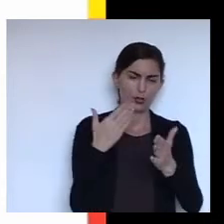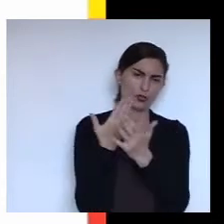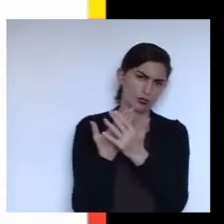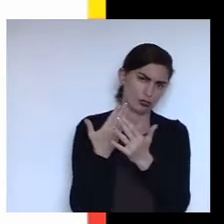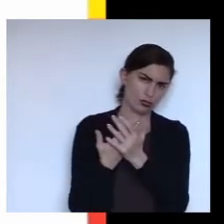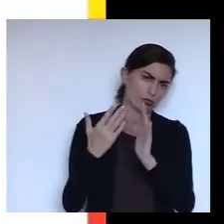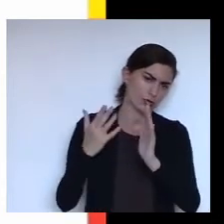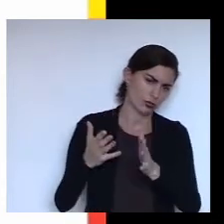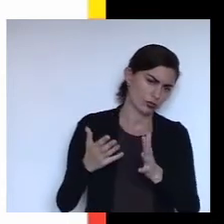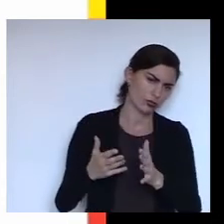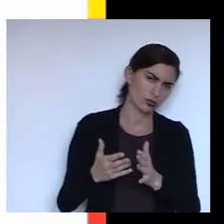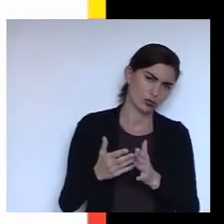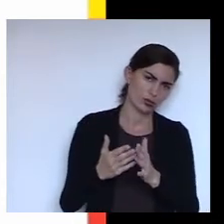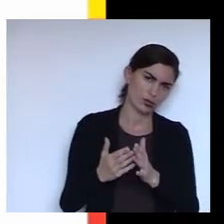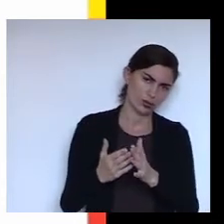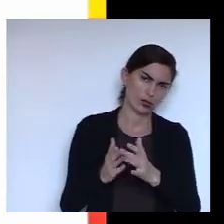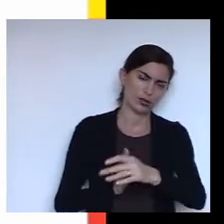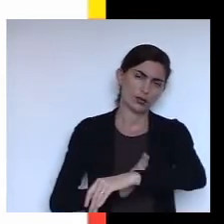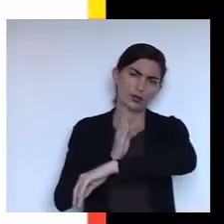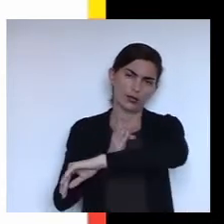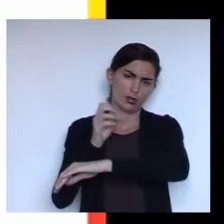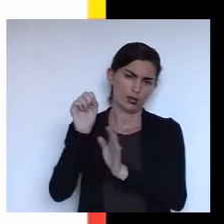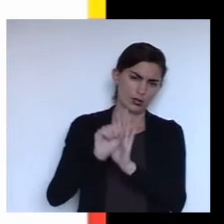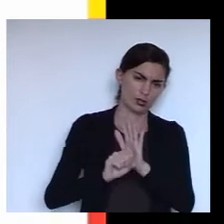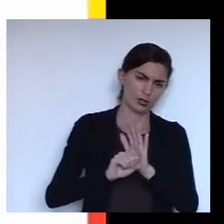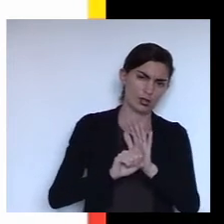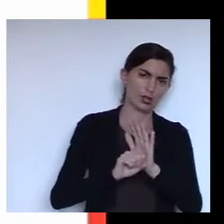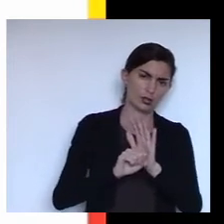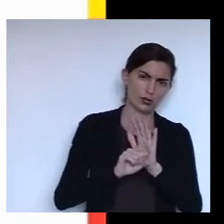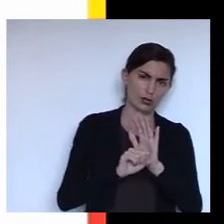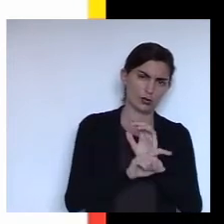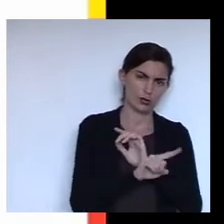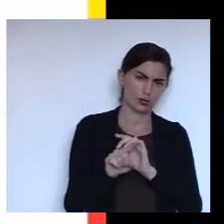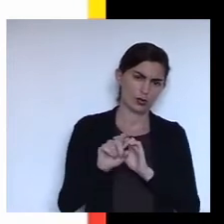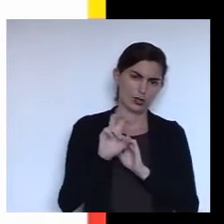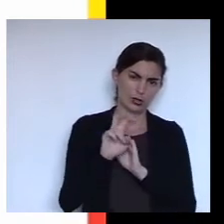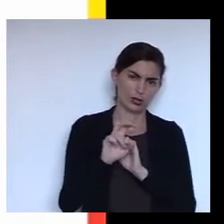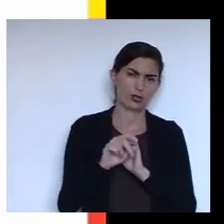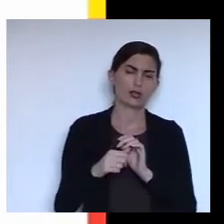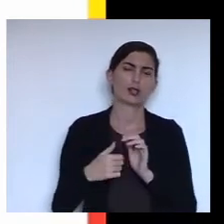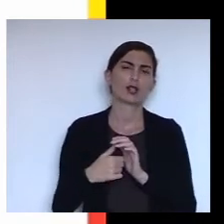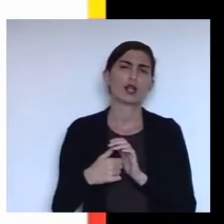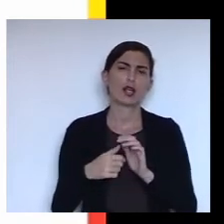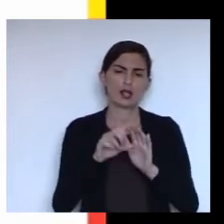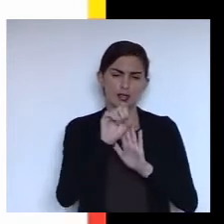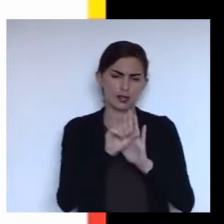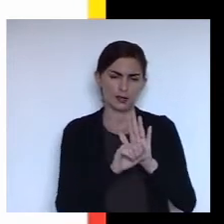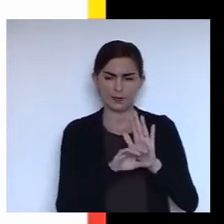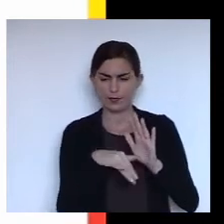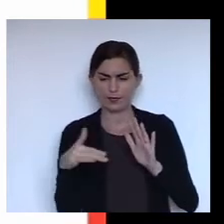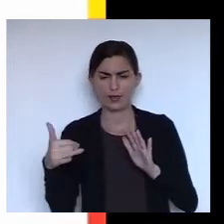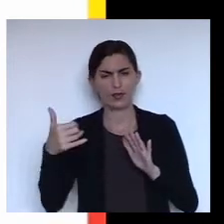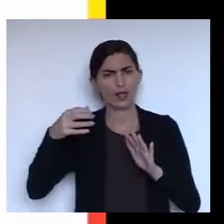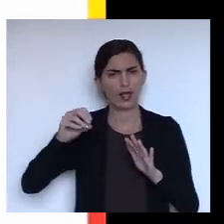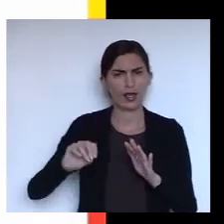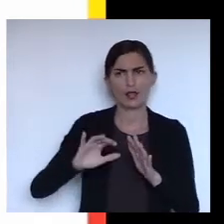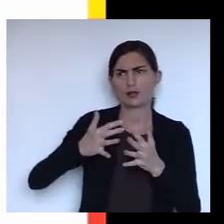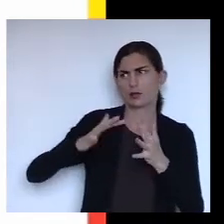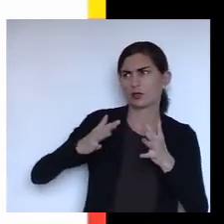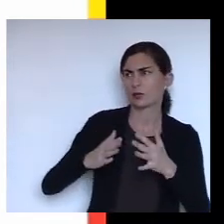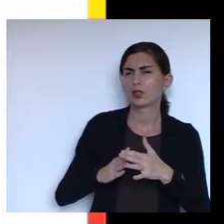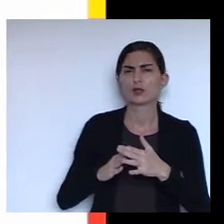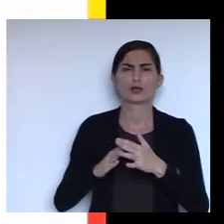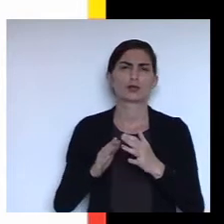Tá? A Alta Idade Média, que vai lá do século V até o século XI, meados do século X, para alguns